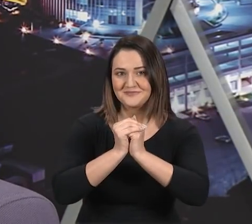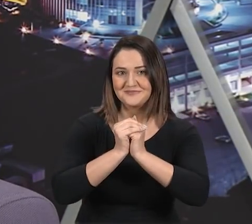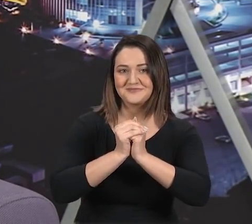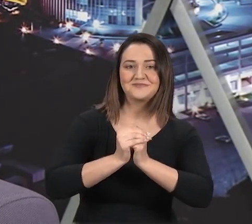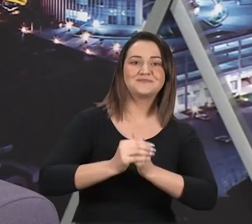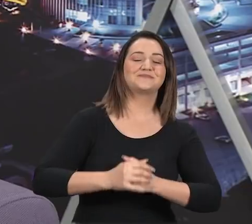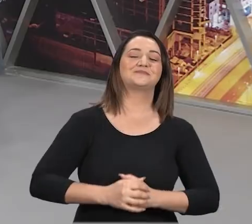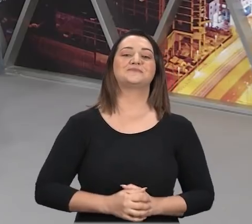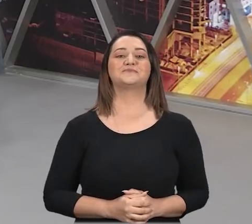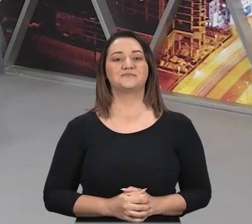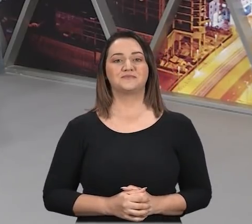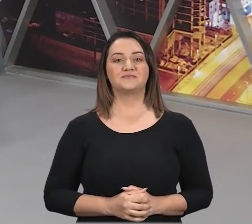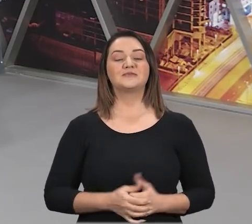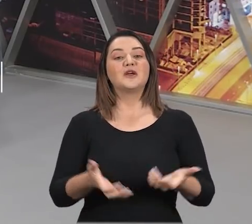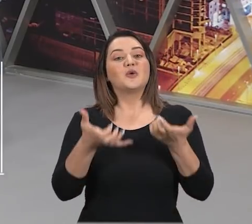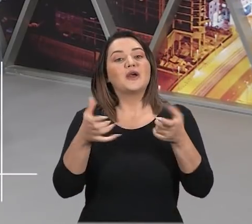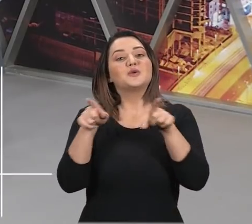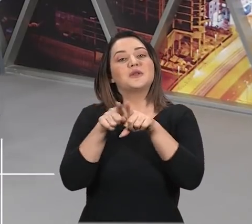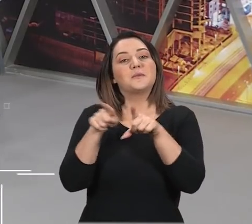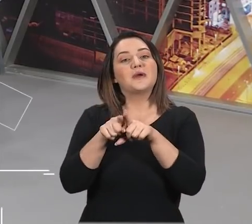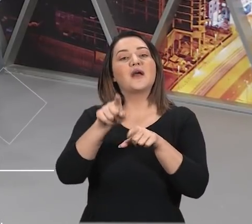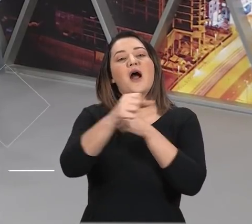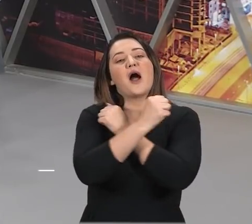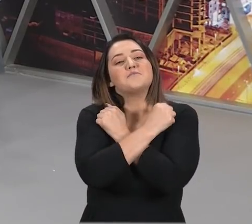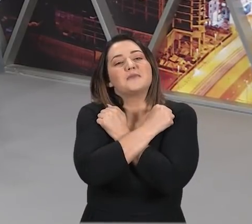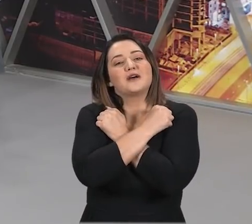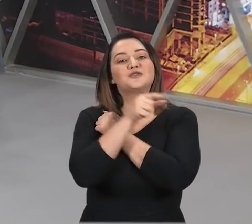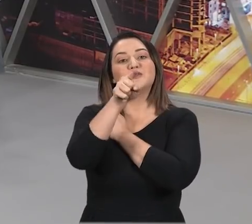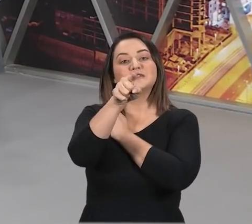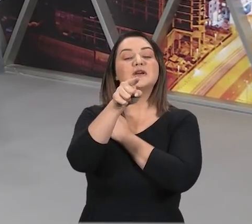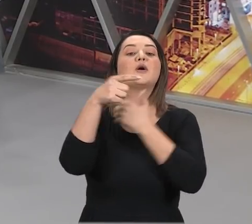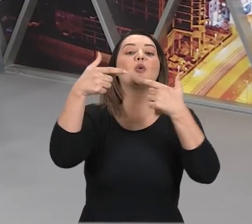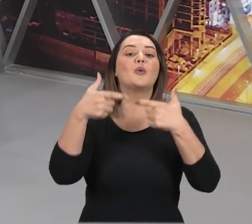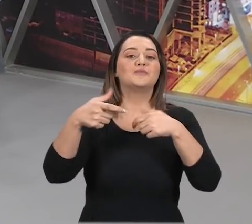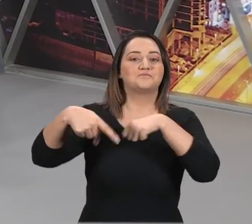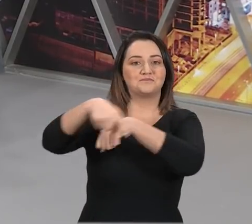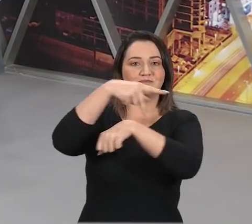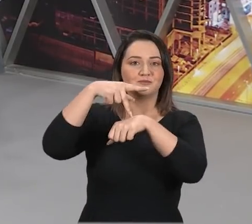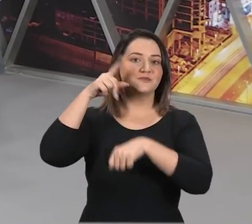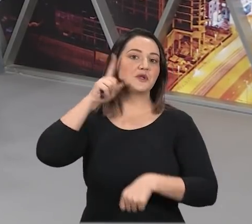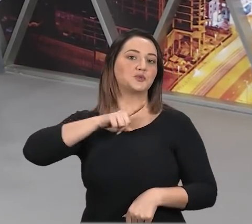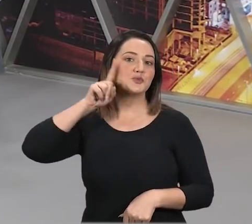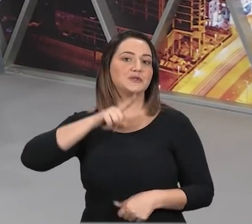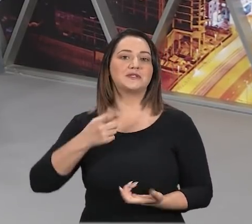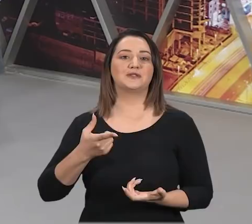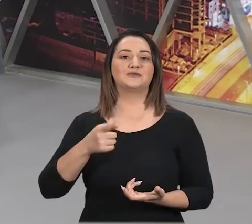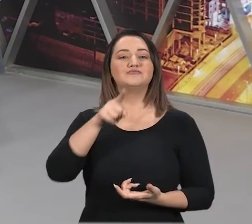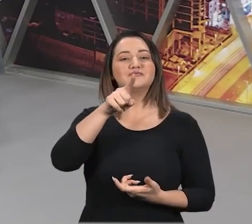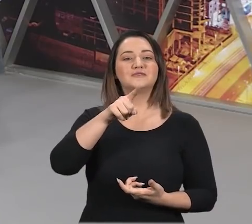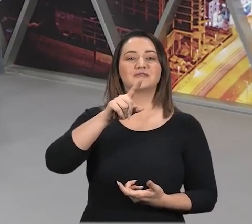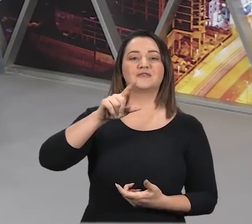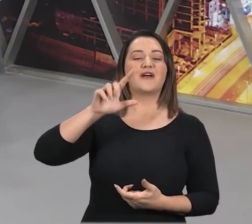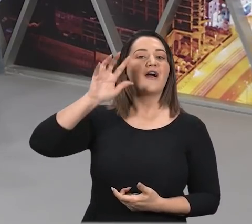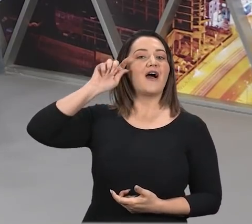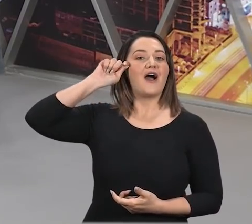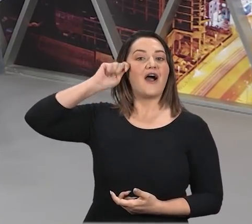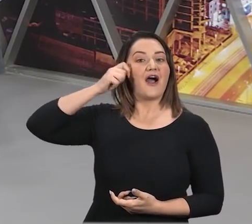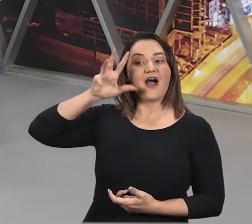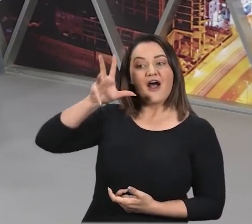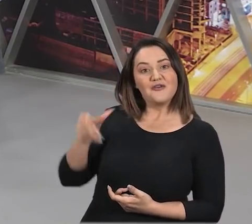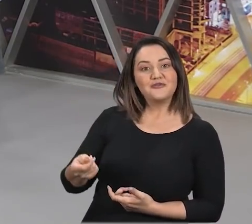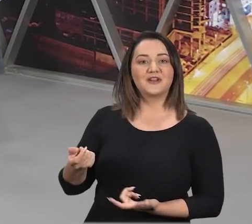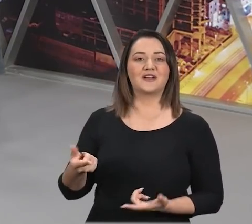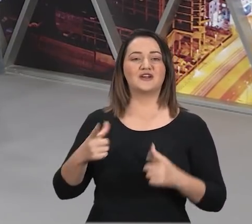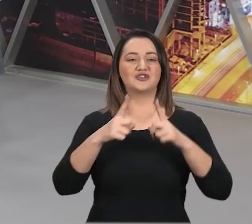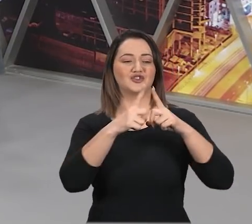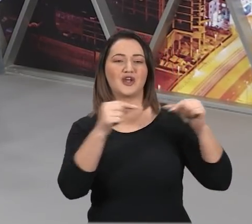Amém? Eu quero também mandar um grande abraço para você que nos acompanha nos Estados Unidos, para você que nos assiste na África, para